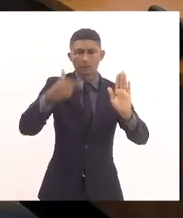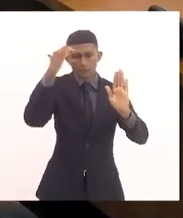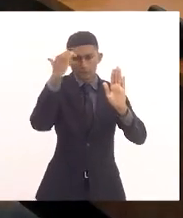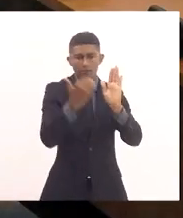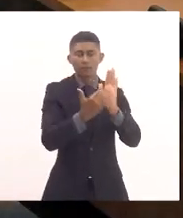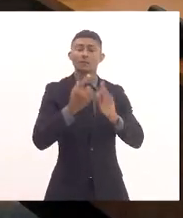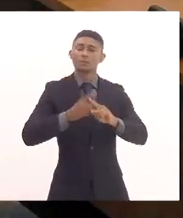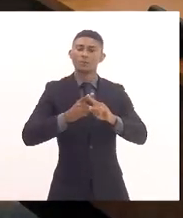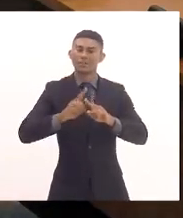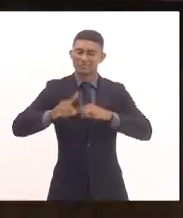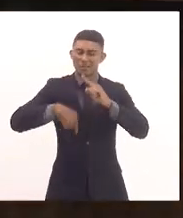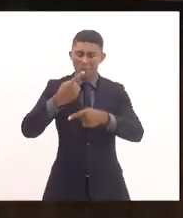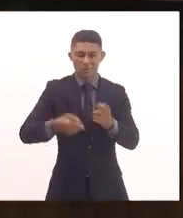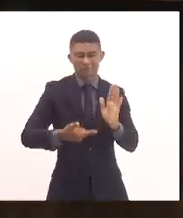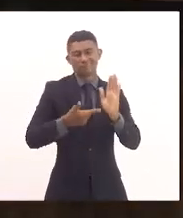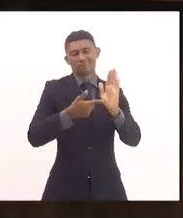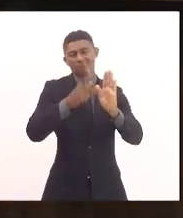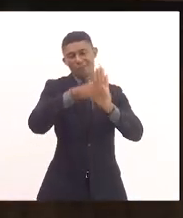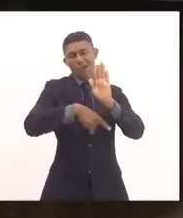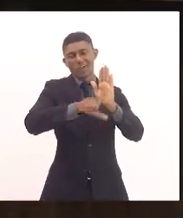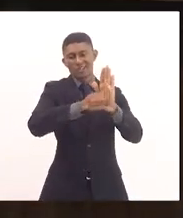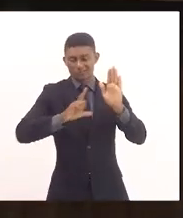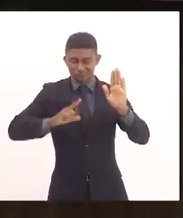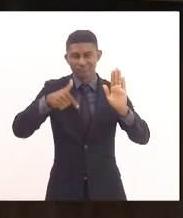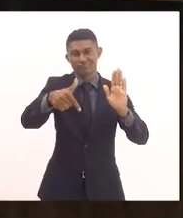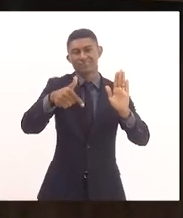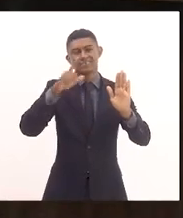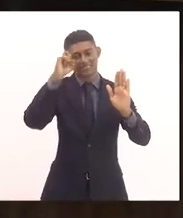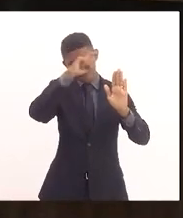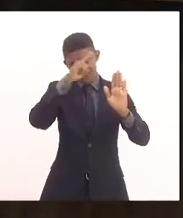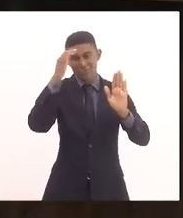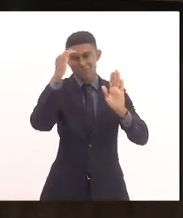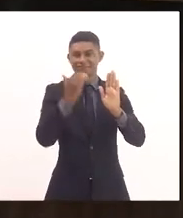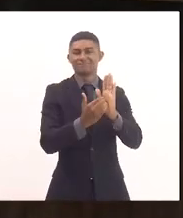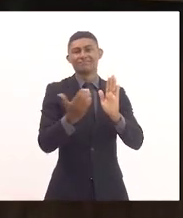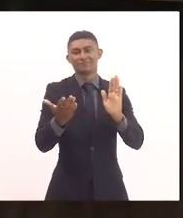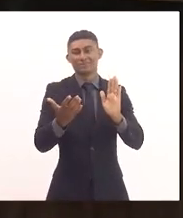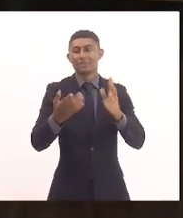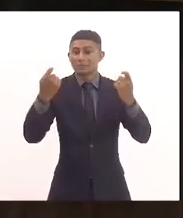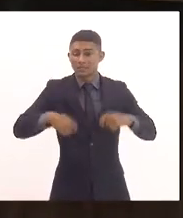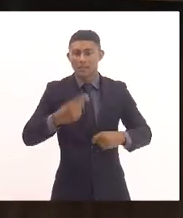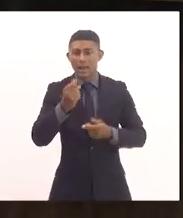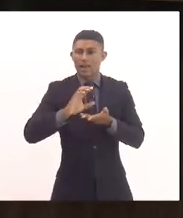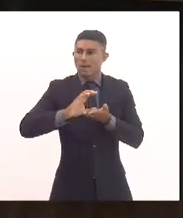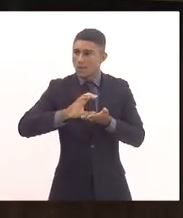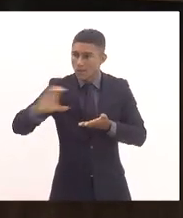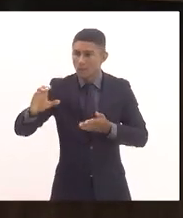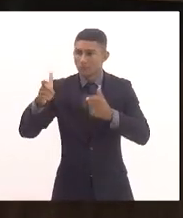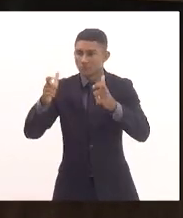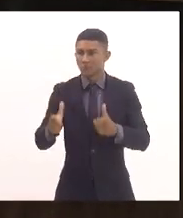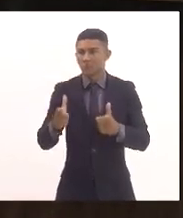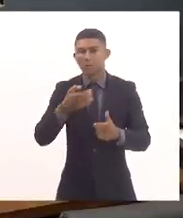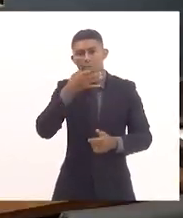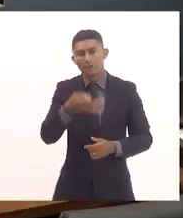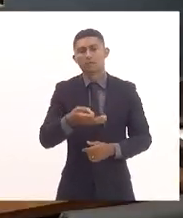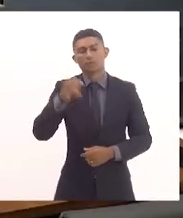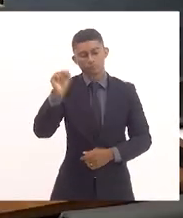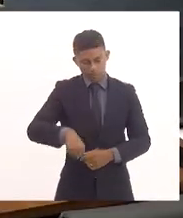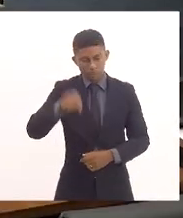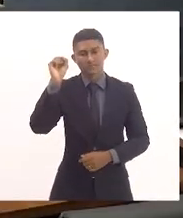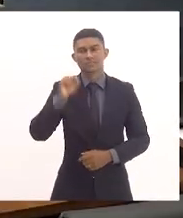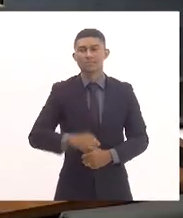o cumpra-se e esses recursos chegarem na ponta aonde eles realmente têm que chegar. Parecer favorável.